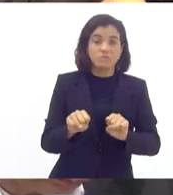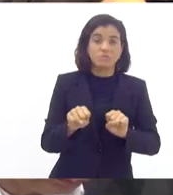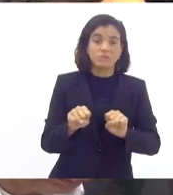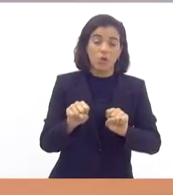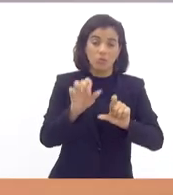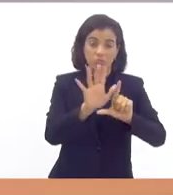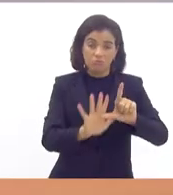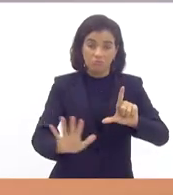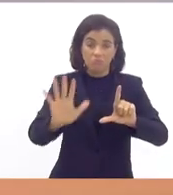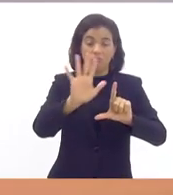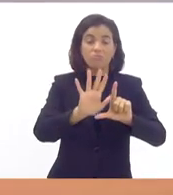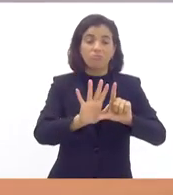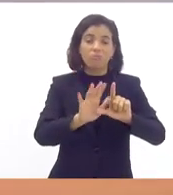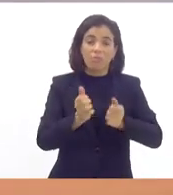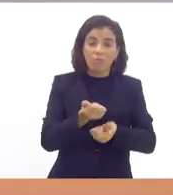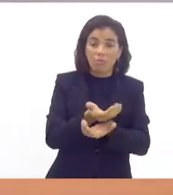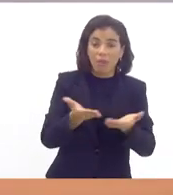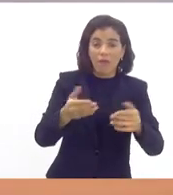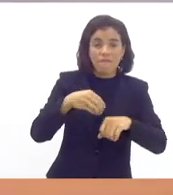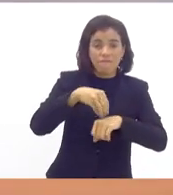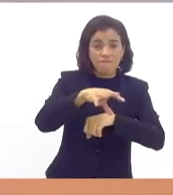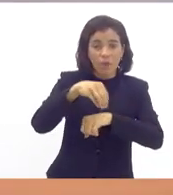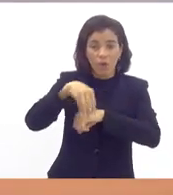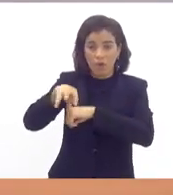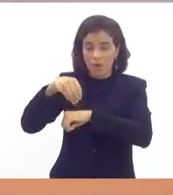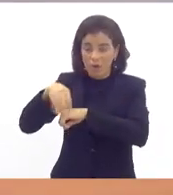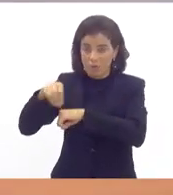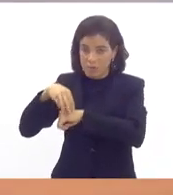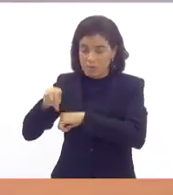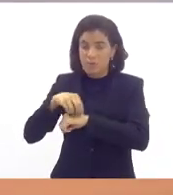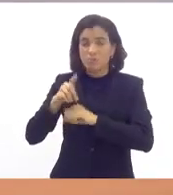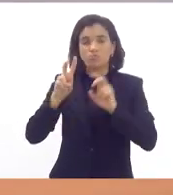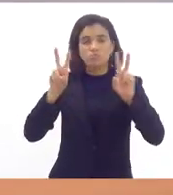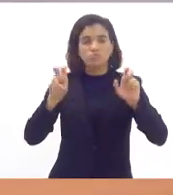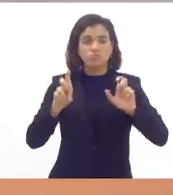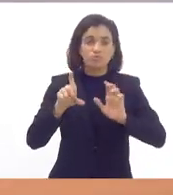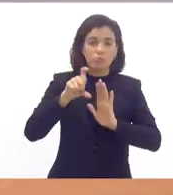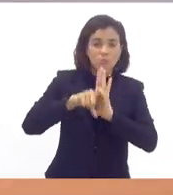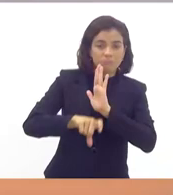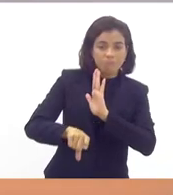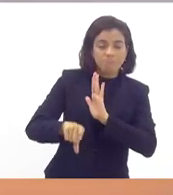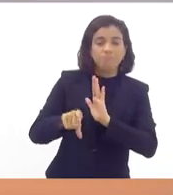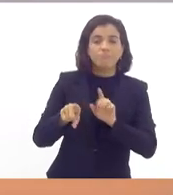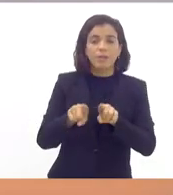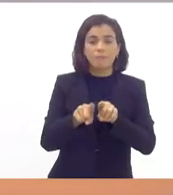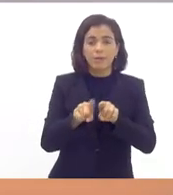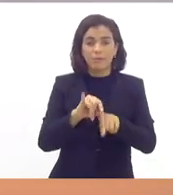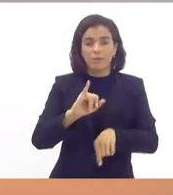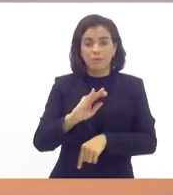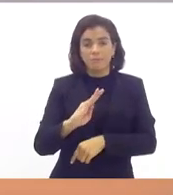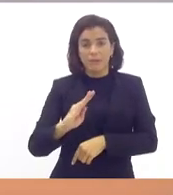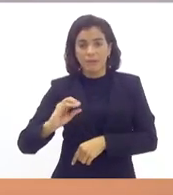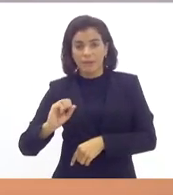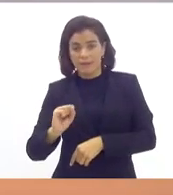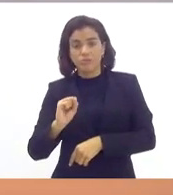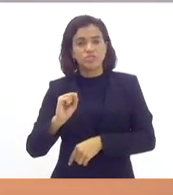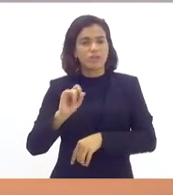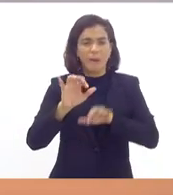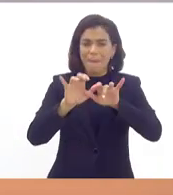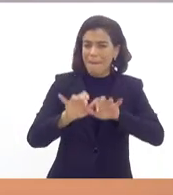fornece informações para os tributos atuais, vai fornecer informação para o IBS e já vai ser